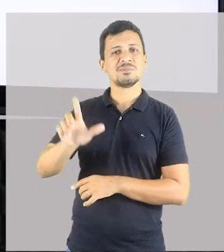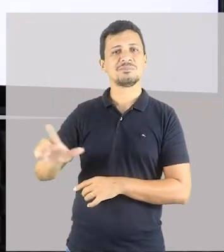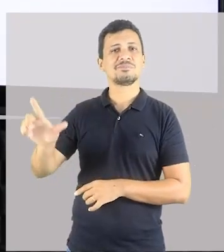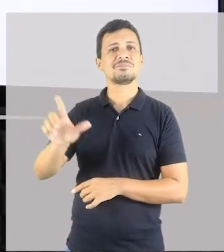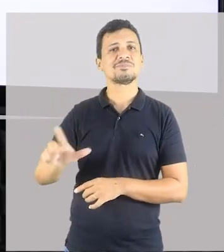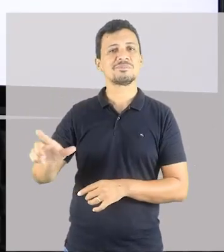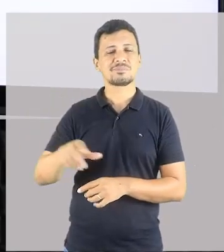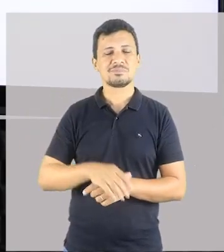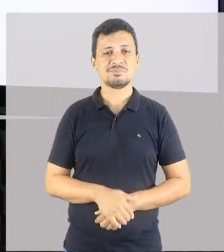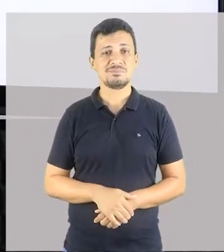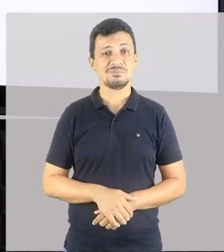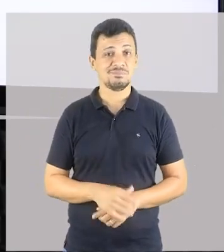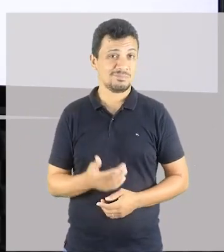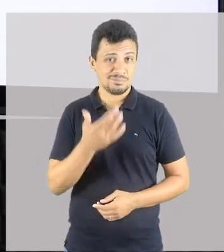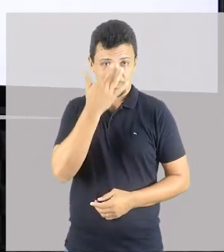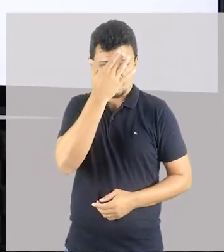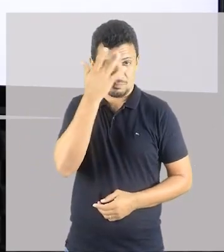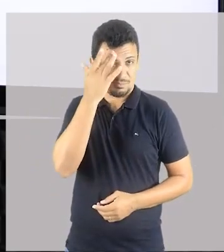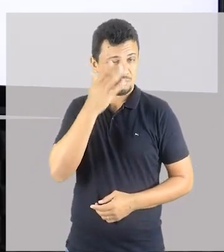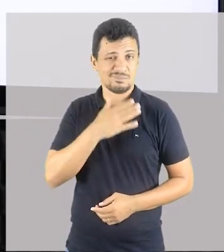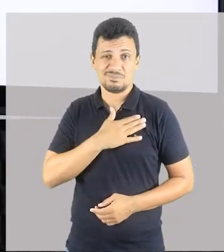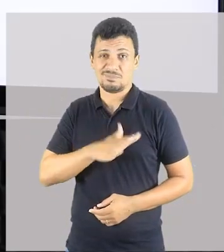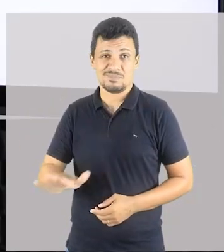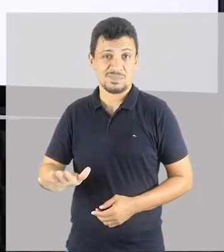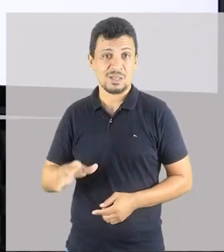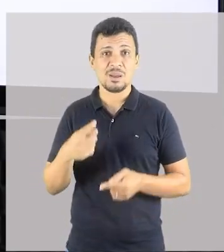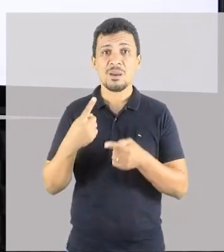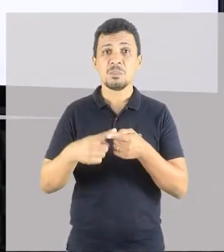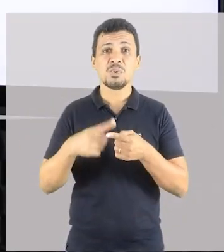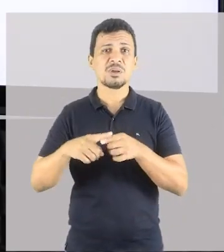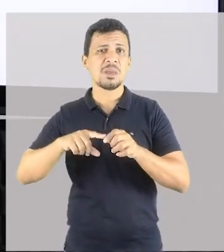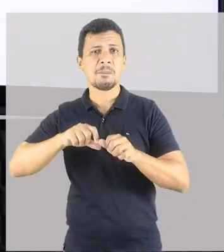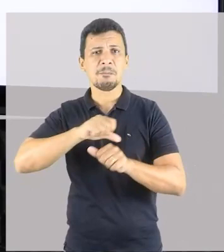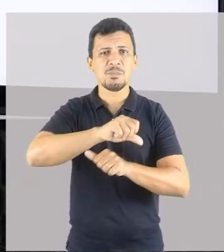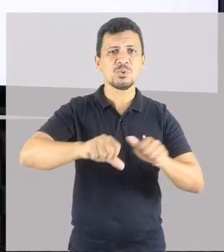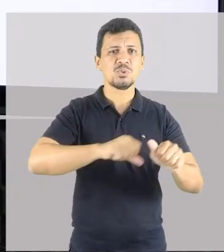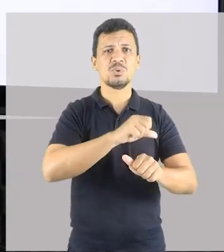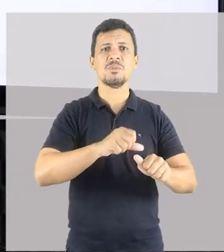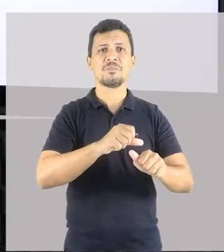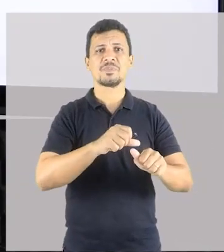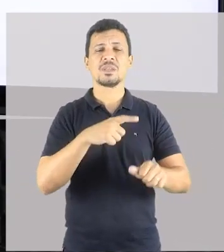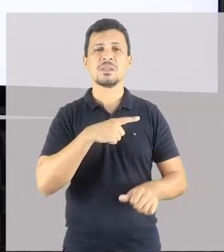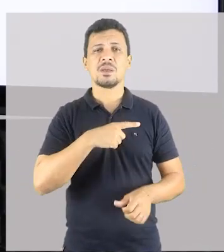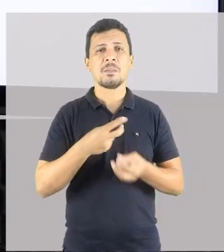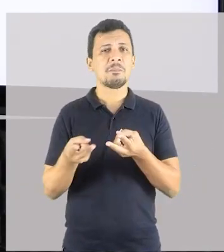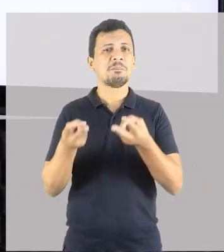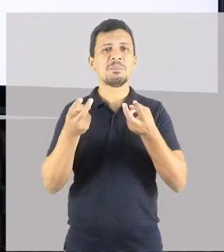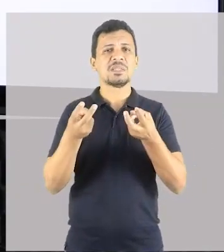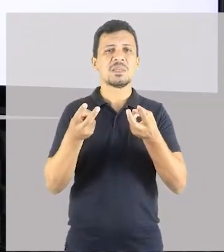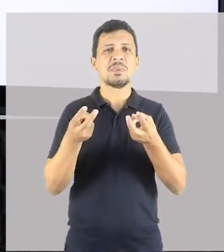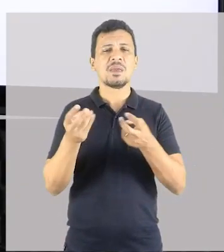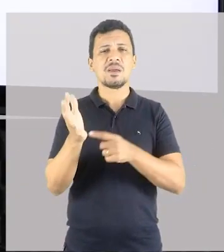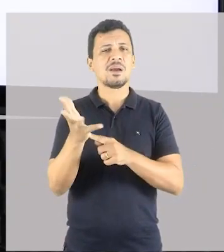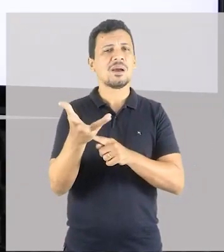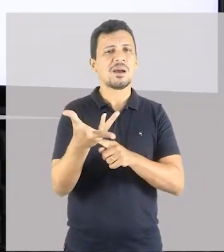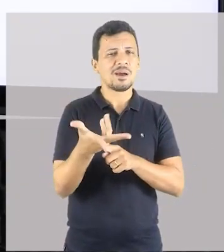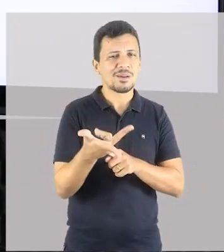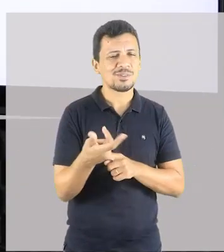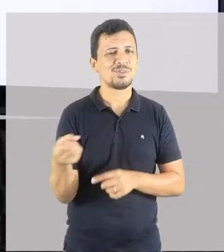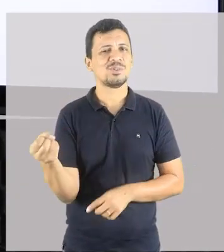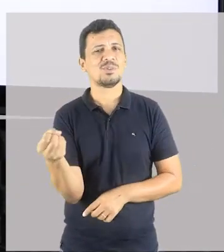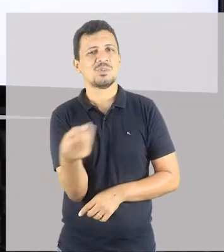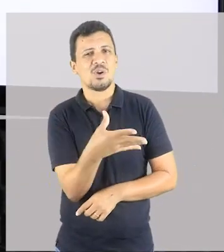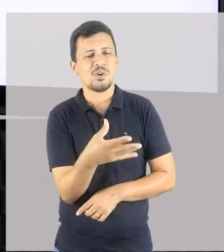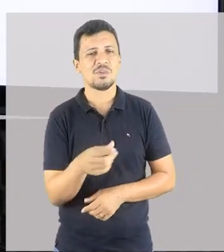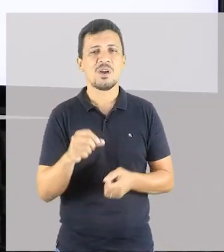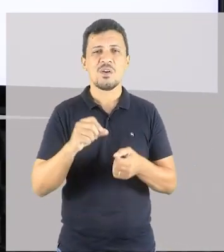Tá? Então, não agradou, exatamente porque rompeu, porque trouxe uma outra forma de perceber a arte, uma outra forma de